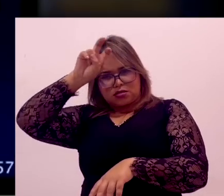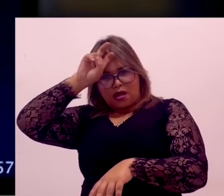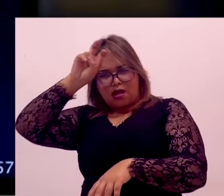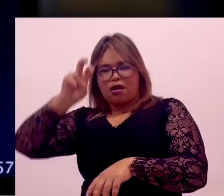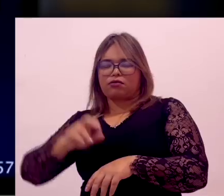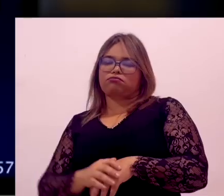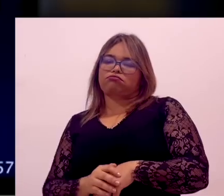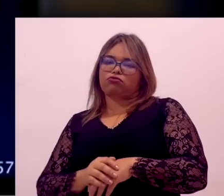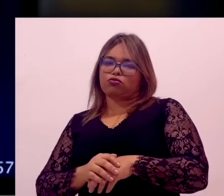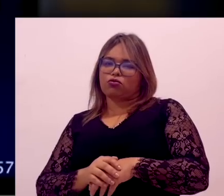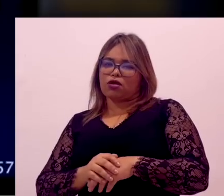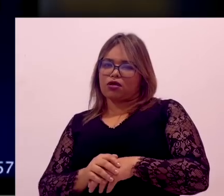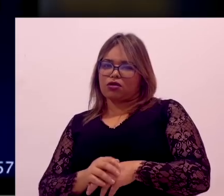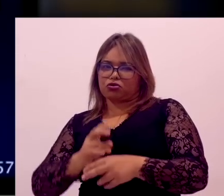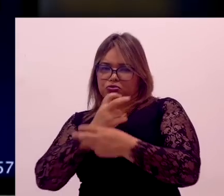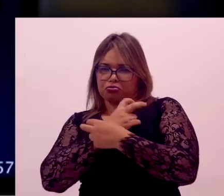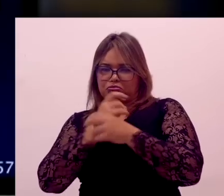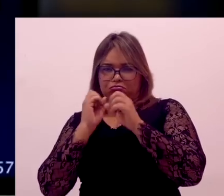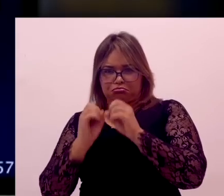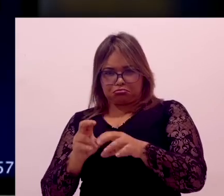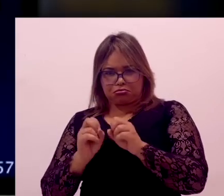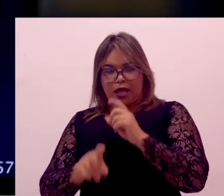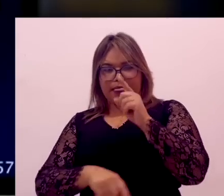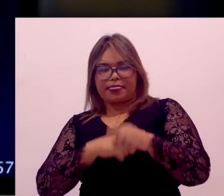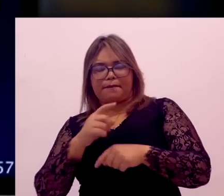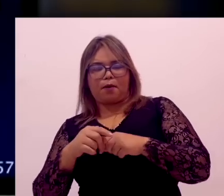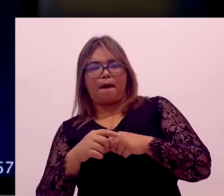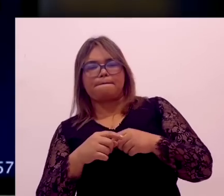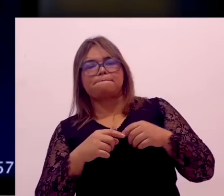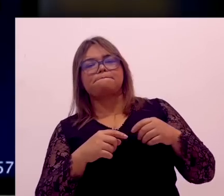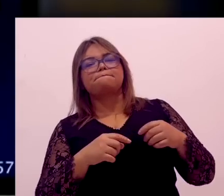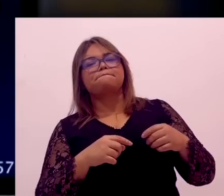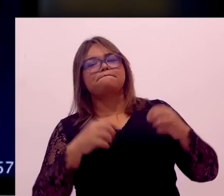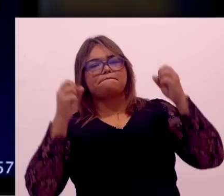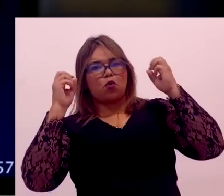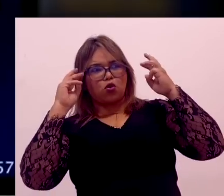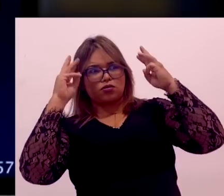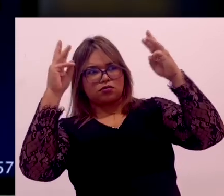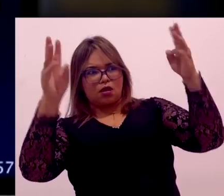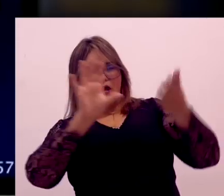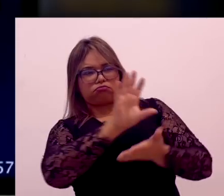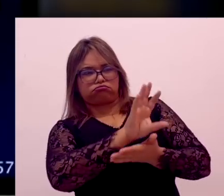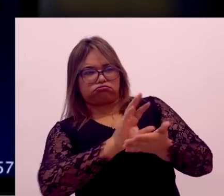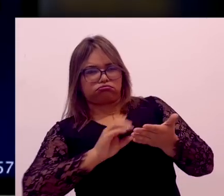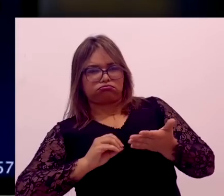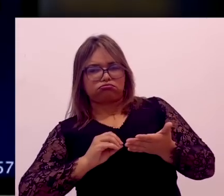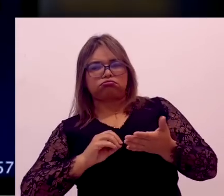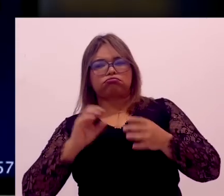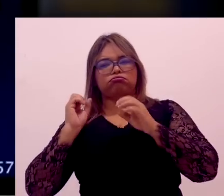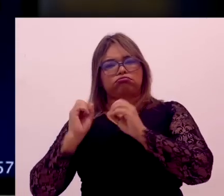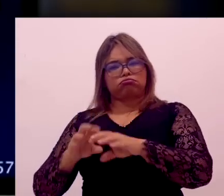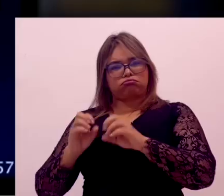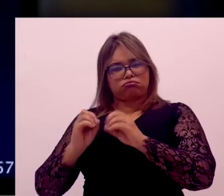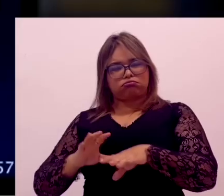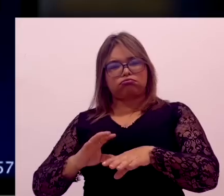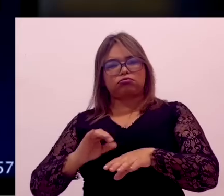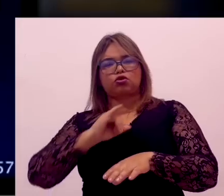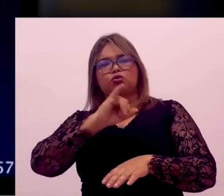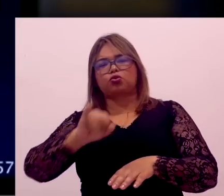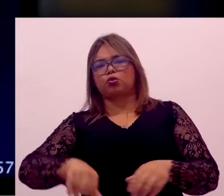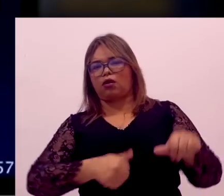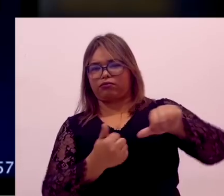Bíblia, revelada pelo Salvador a São João. Aí você tem de novo o joanismo, e